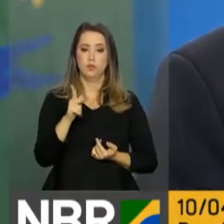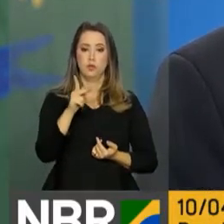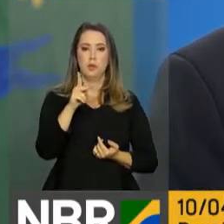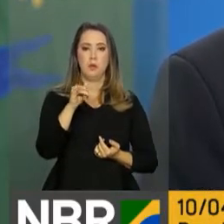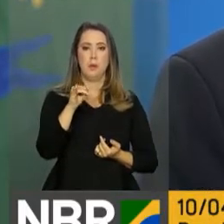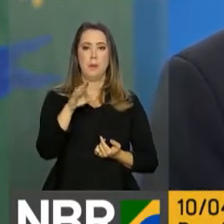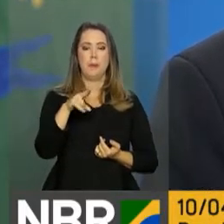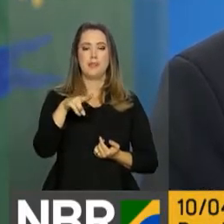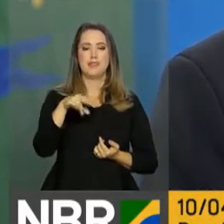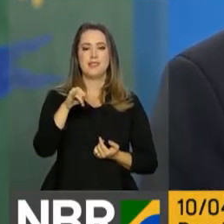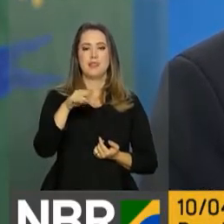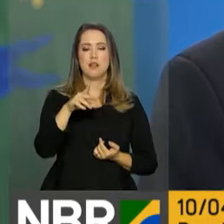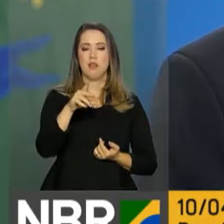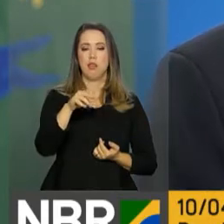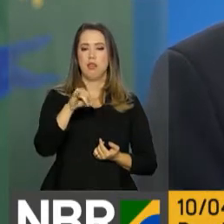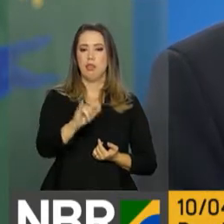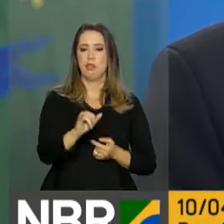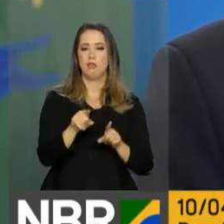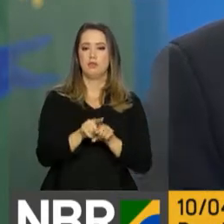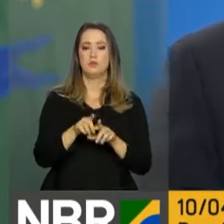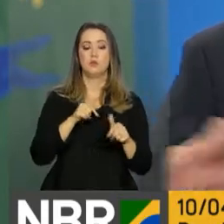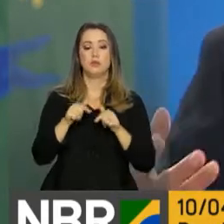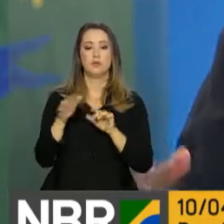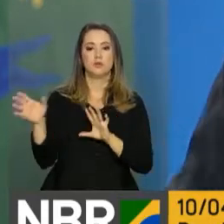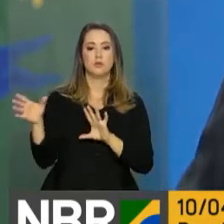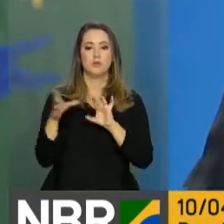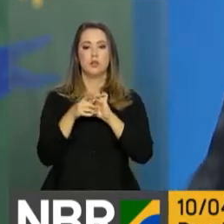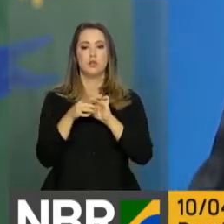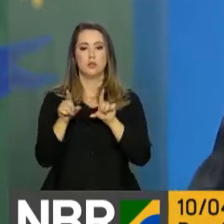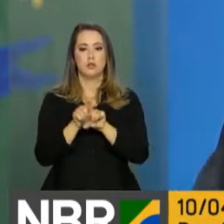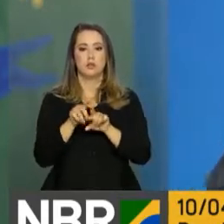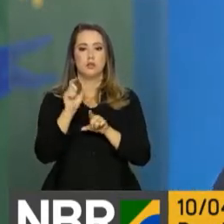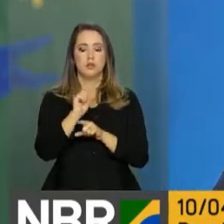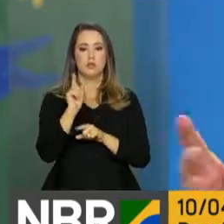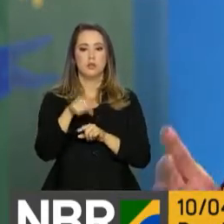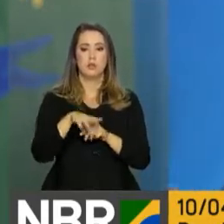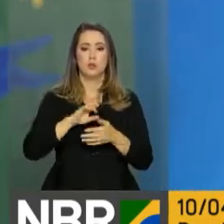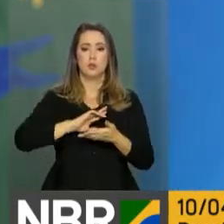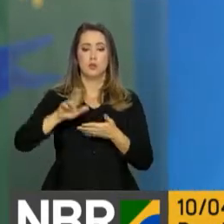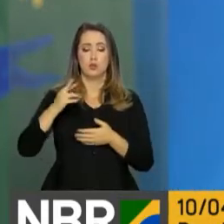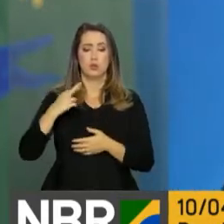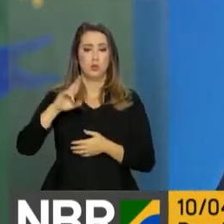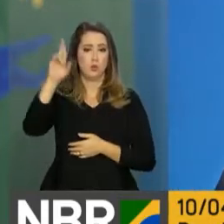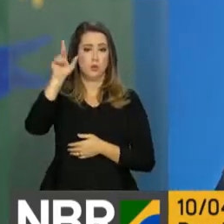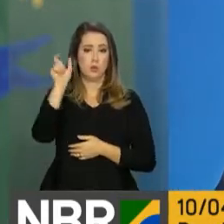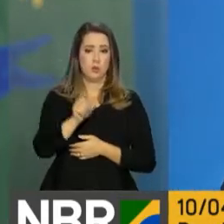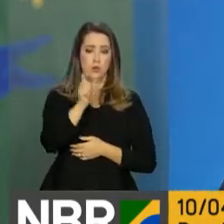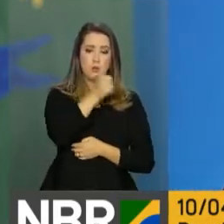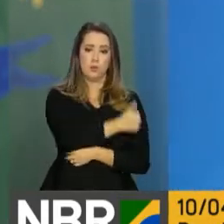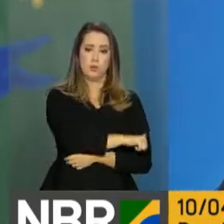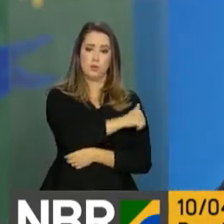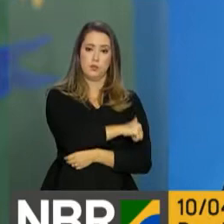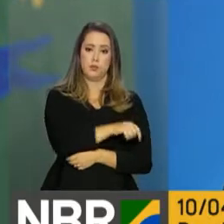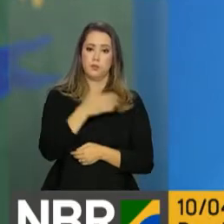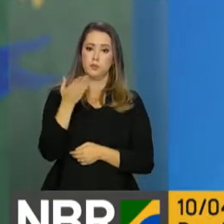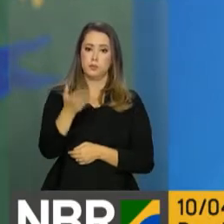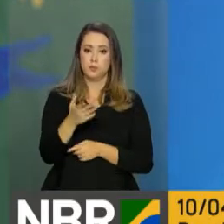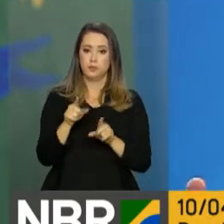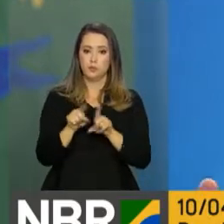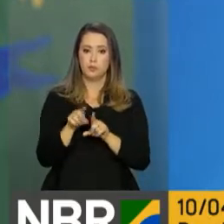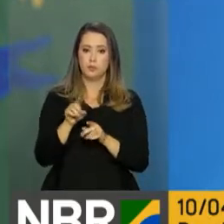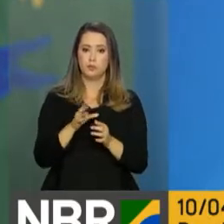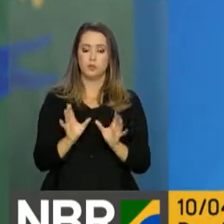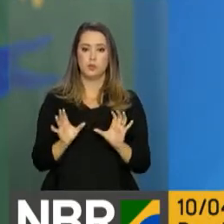O Leonardo Pisciani com sua equipe, em estreita colaboração, volto a dizer, com as autoridades do Rio de Janeiro, para que